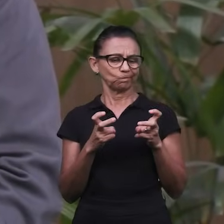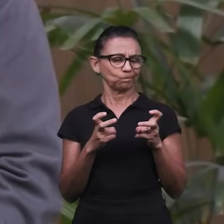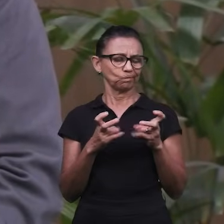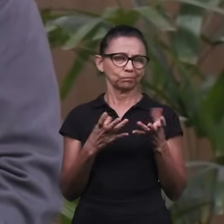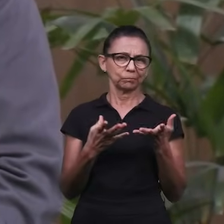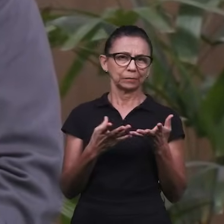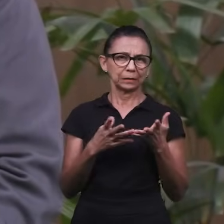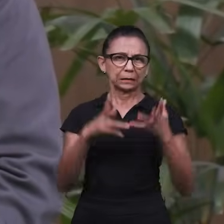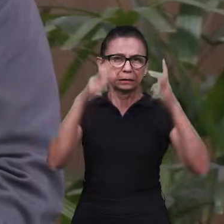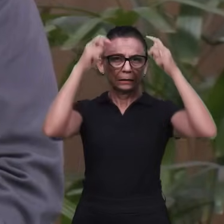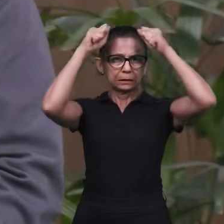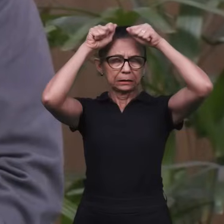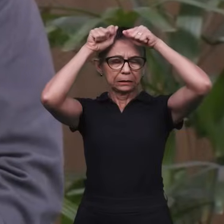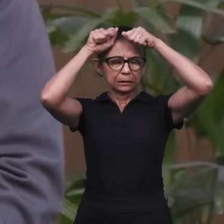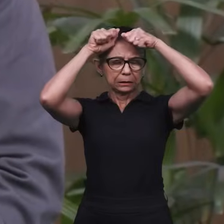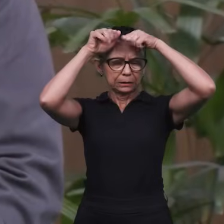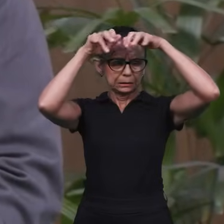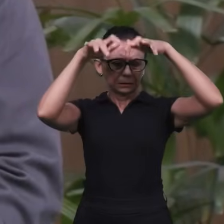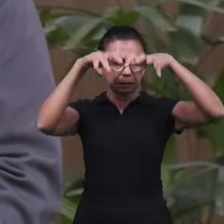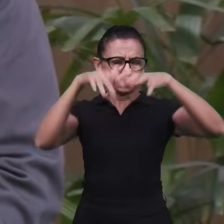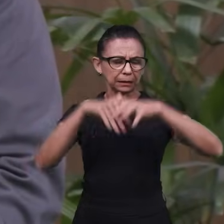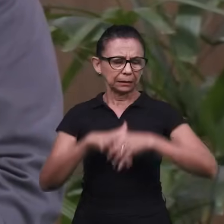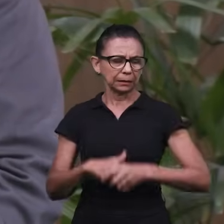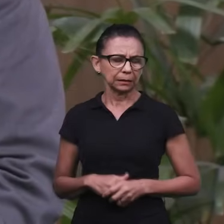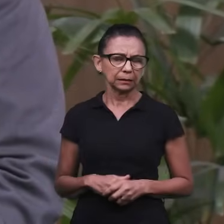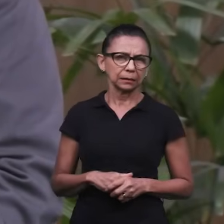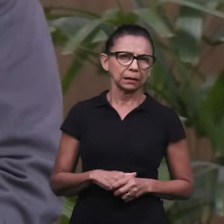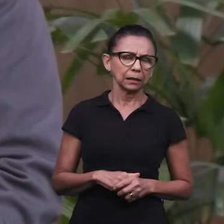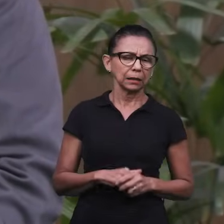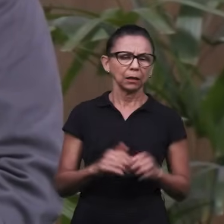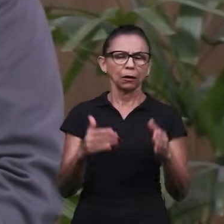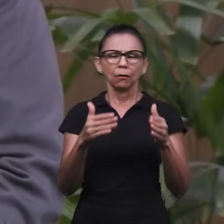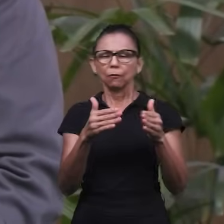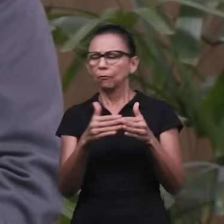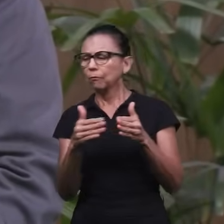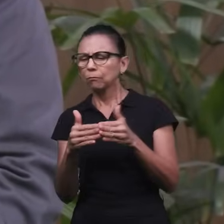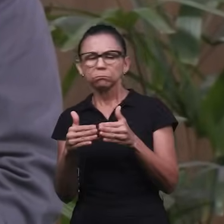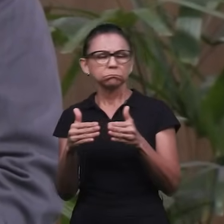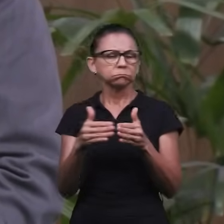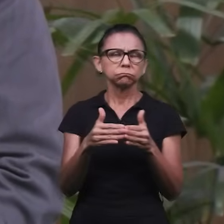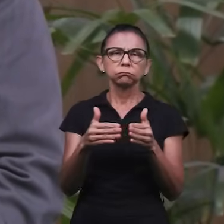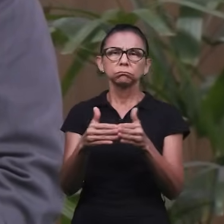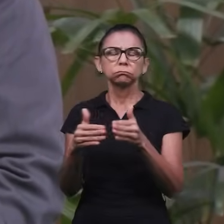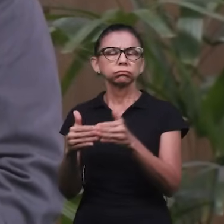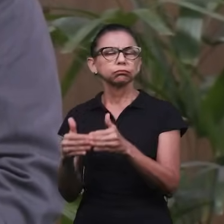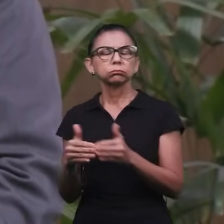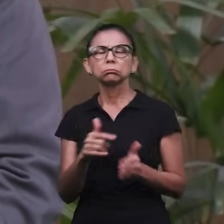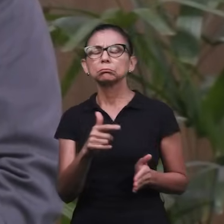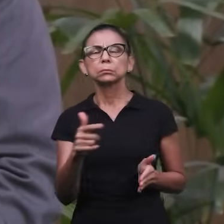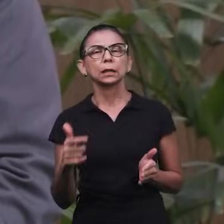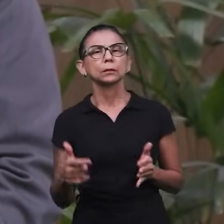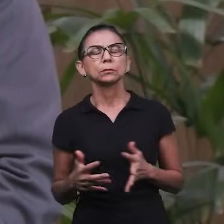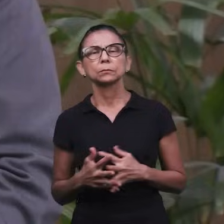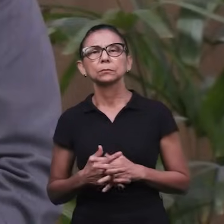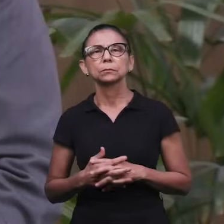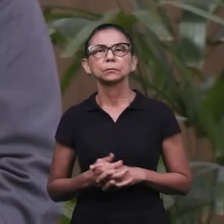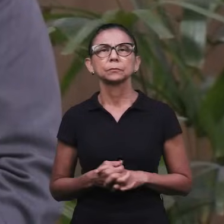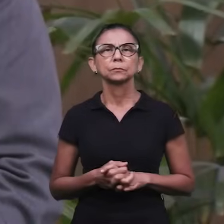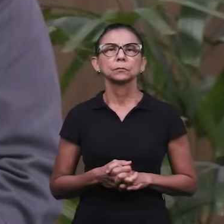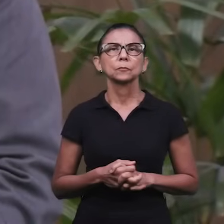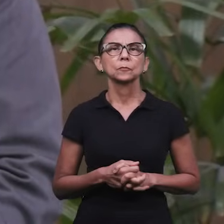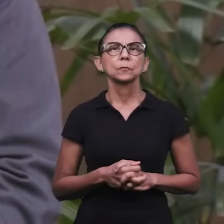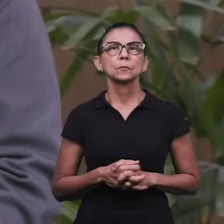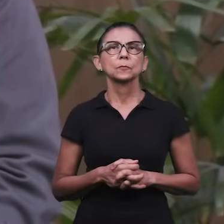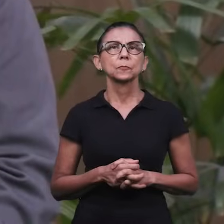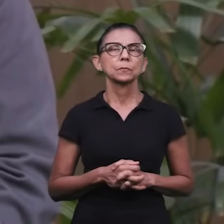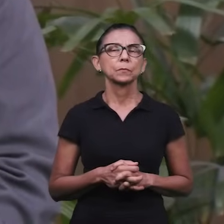TDAH? Existem assim sinais de desatenção ou até de hiperatividade que a gente pode, né,